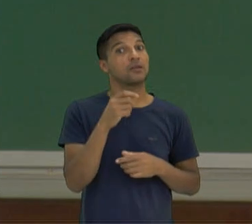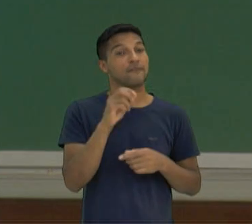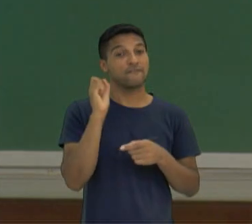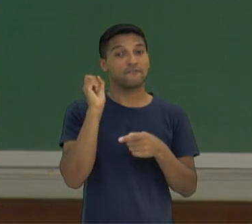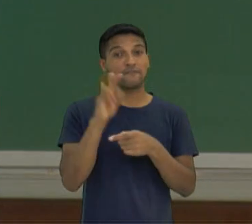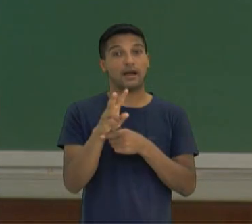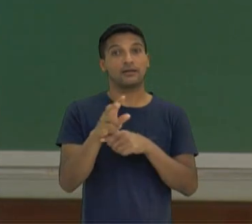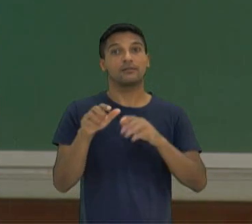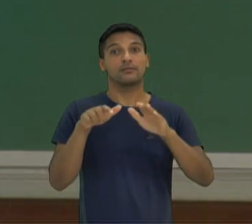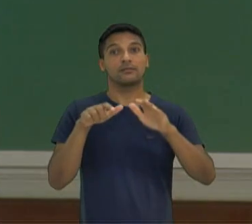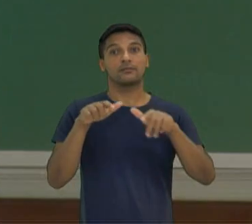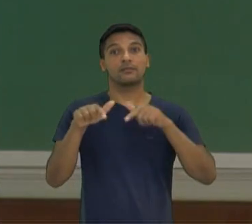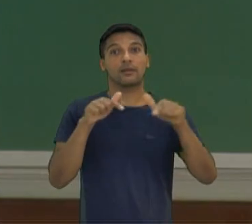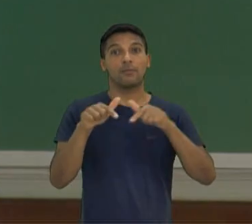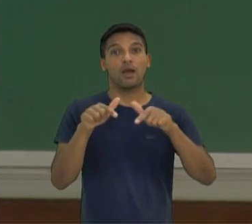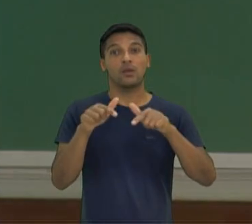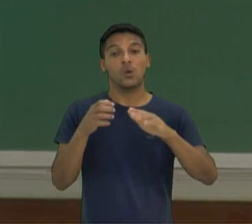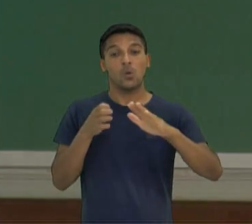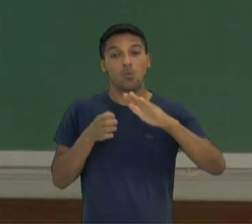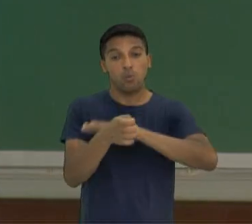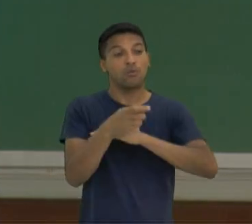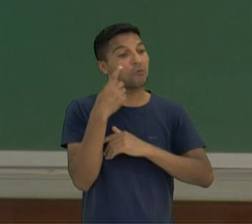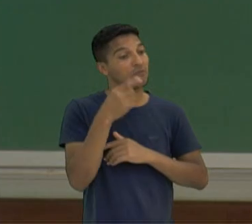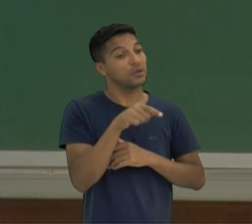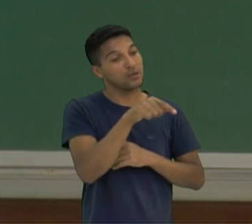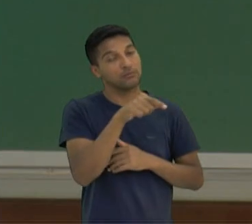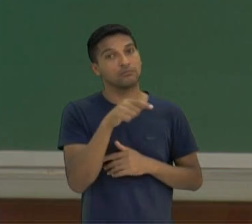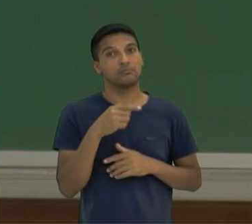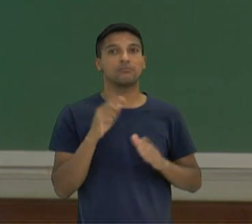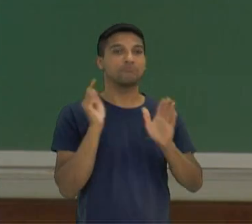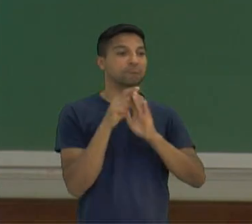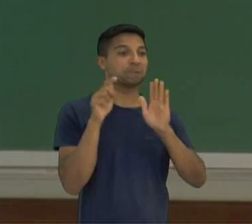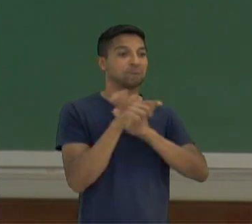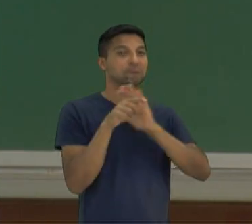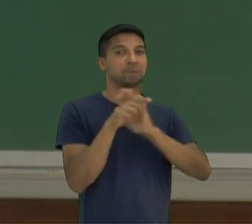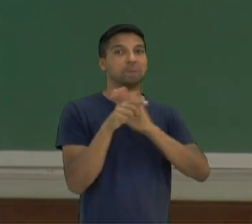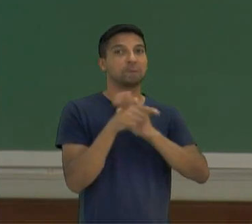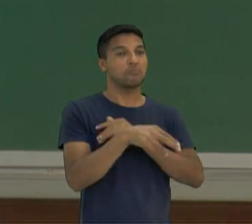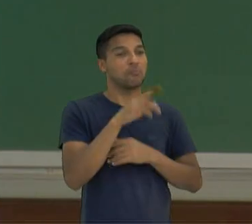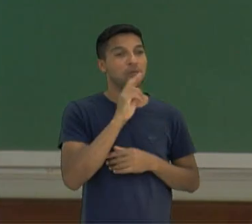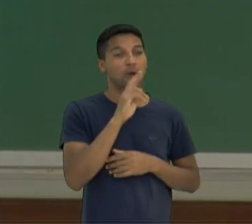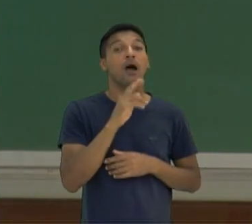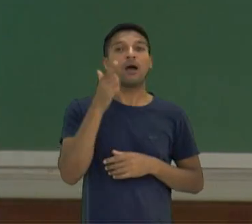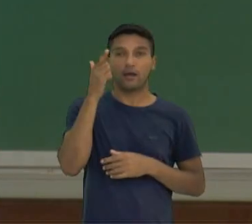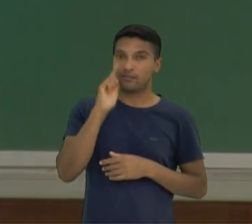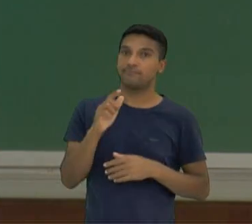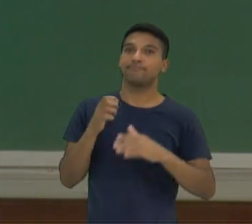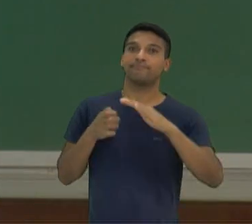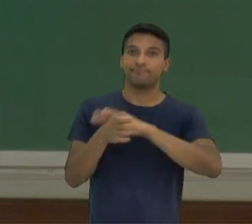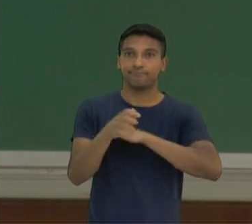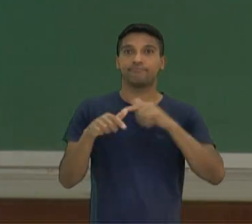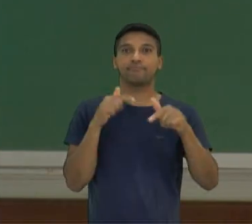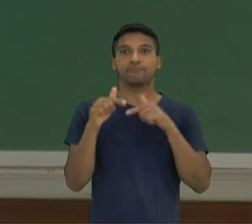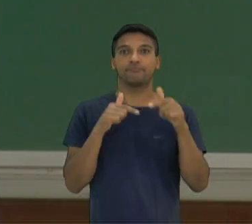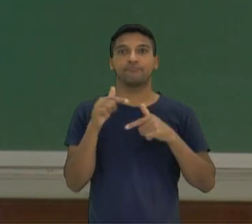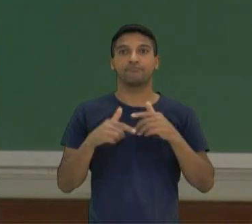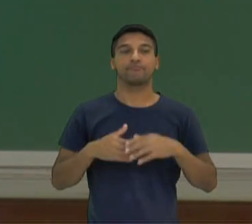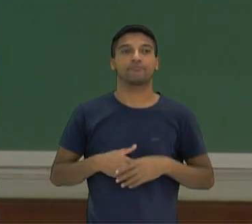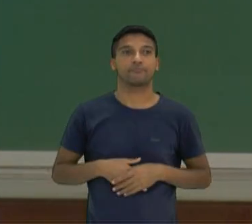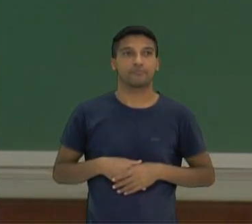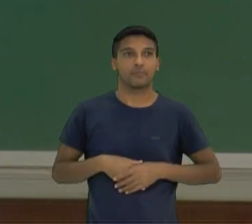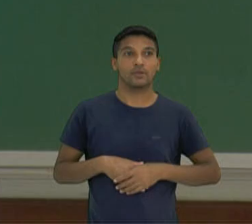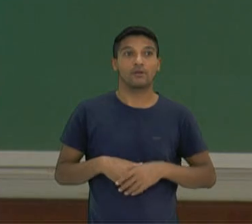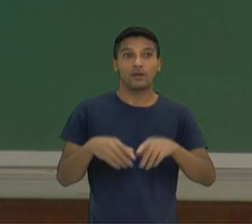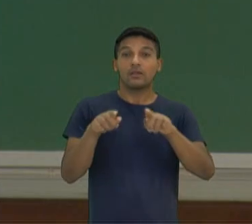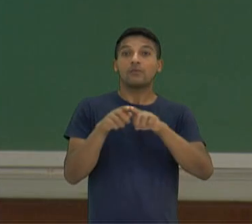emprego. Quando falamos de entrevista no campo jornalístico, o gênero entrevista segue uma padronização,